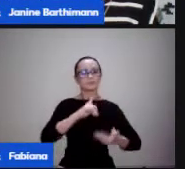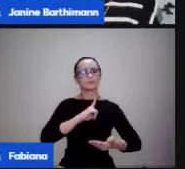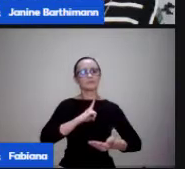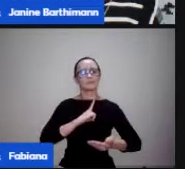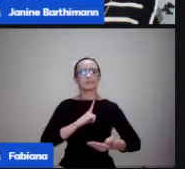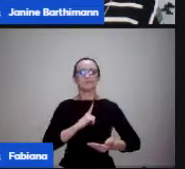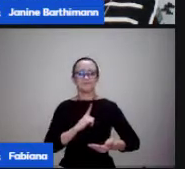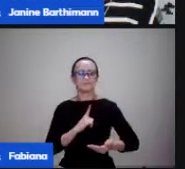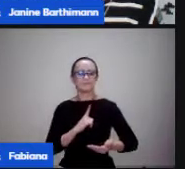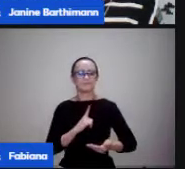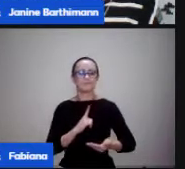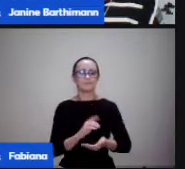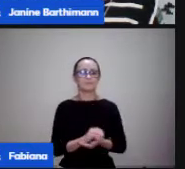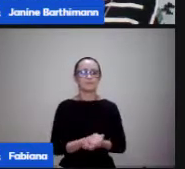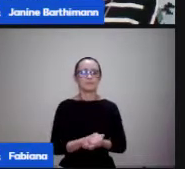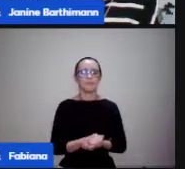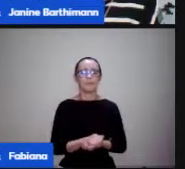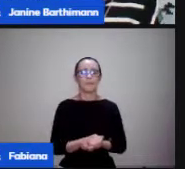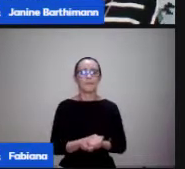Exatamente.